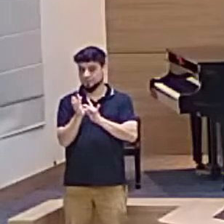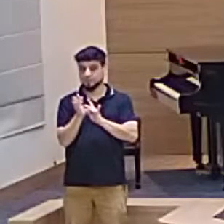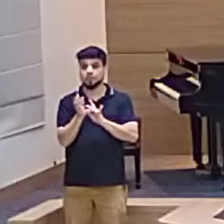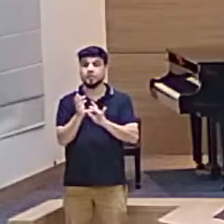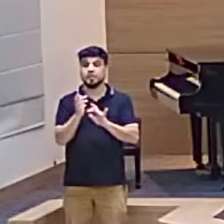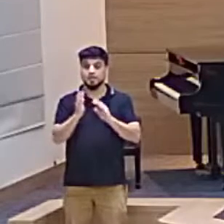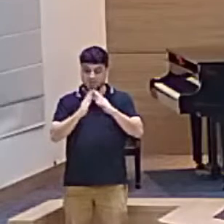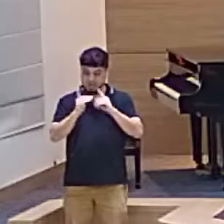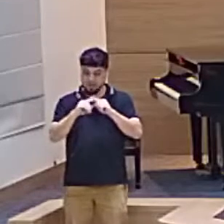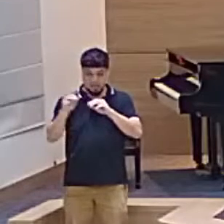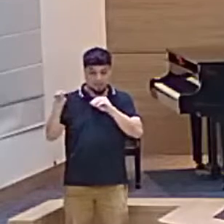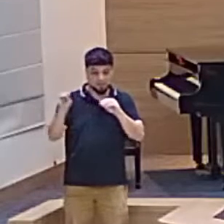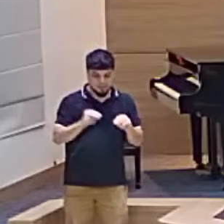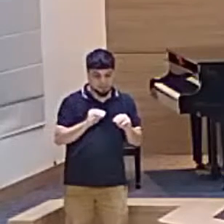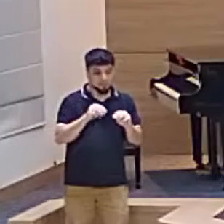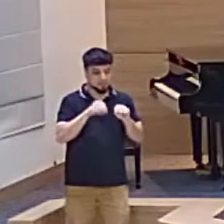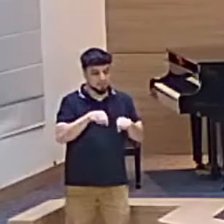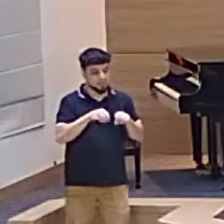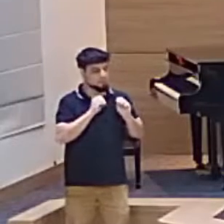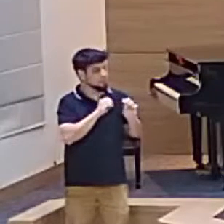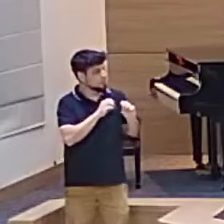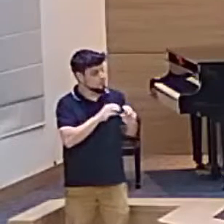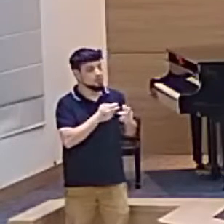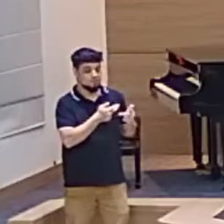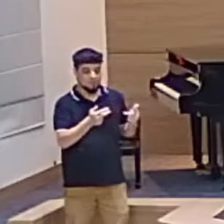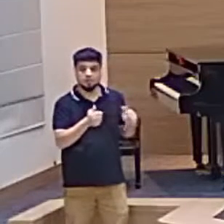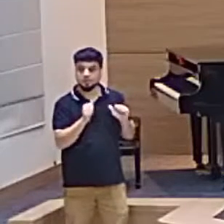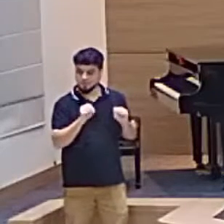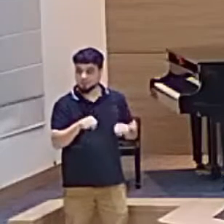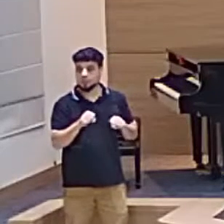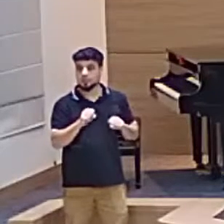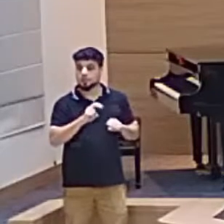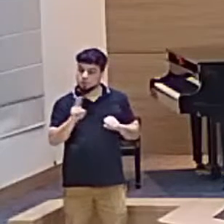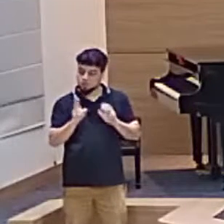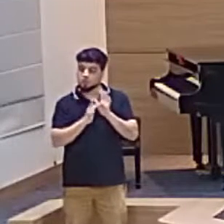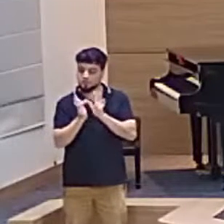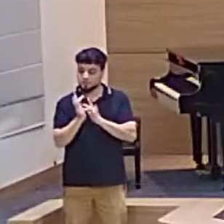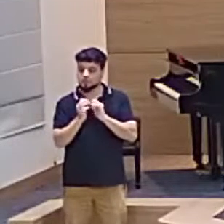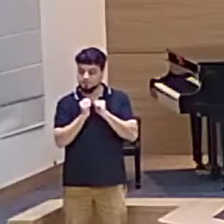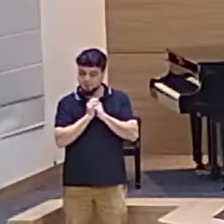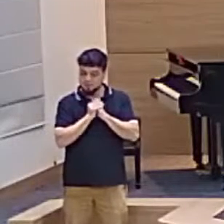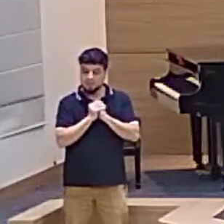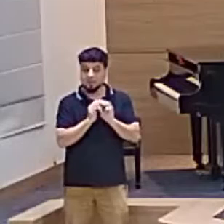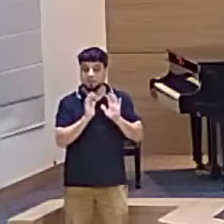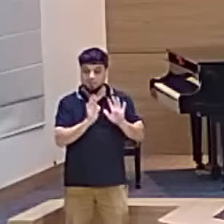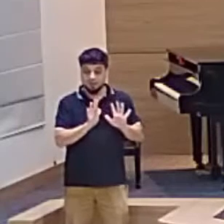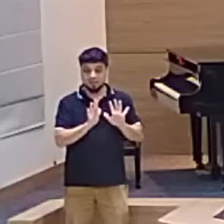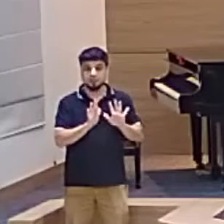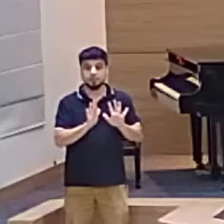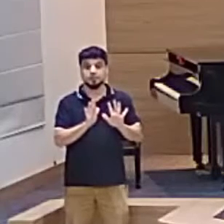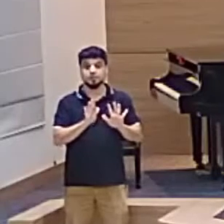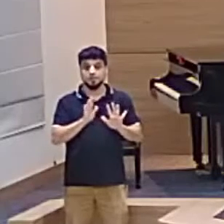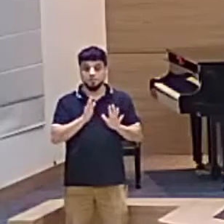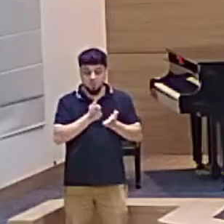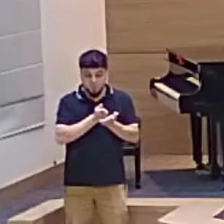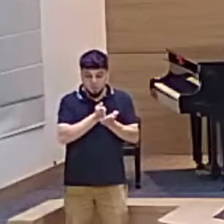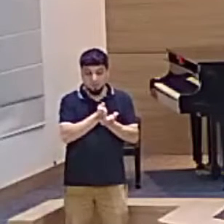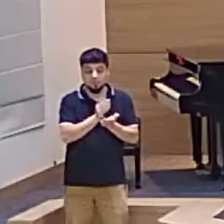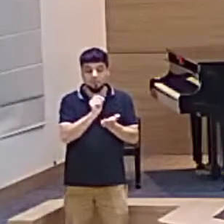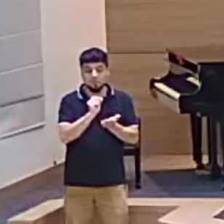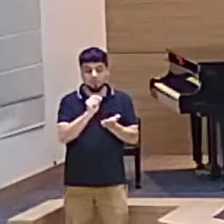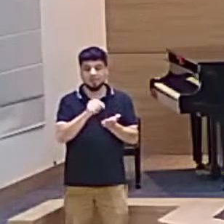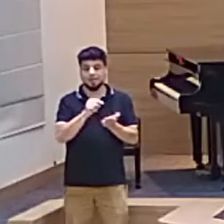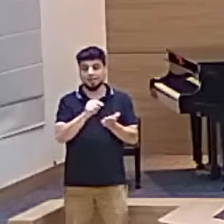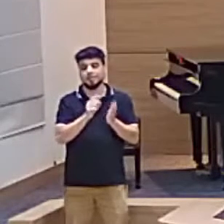necessário vocês varões em nome de Jesus mas ensinaram o caminho ensinar uma pessoa o caminho é Jesus ensinando